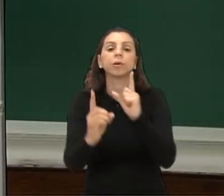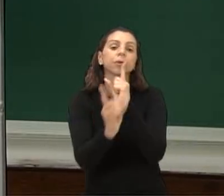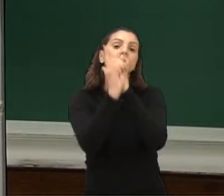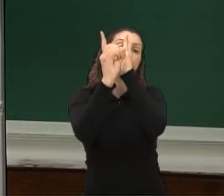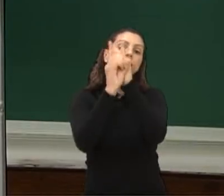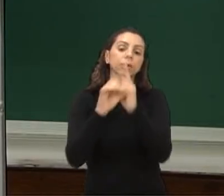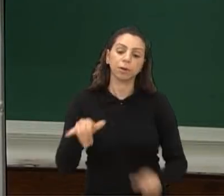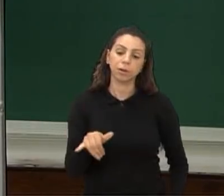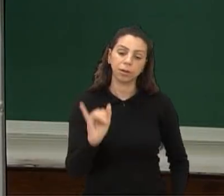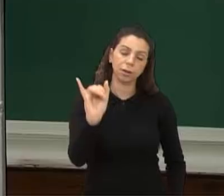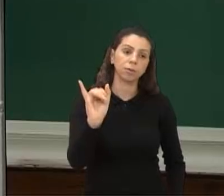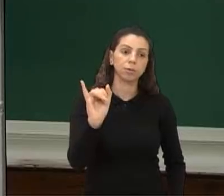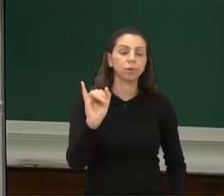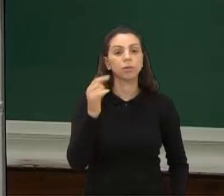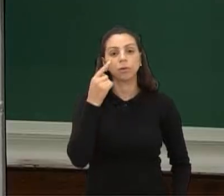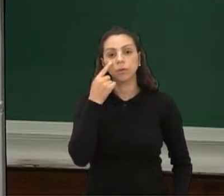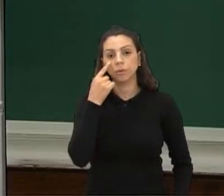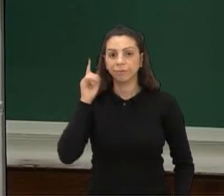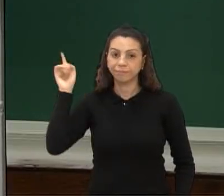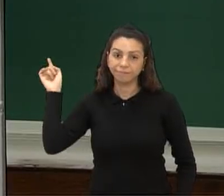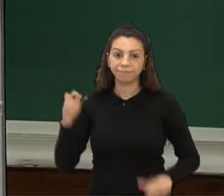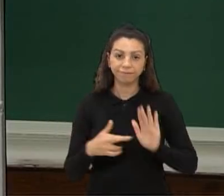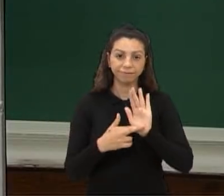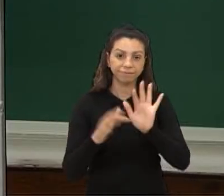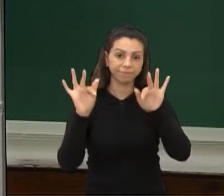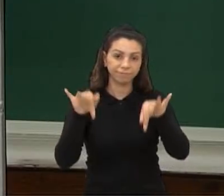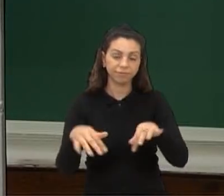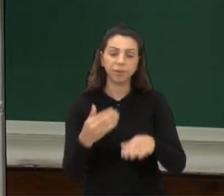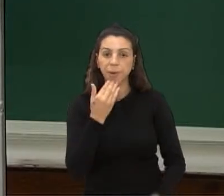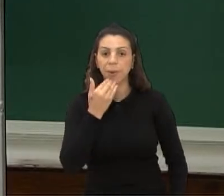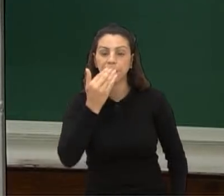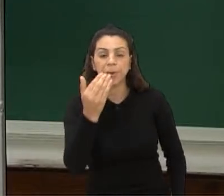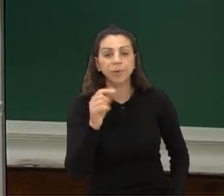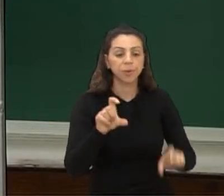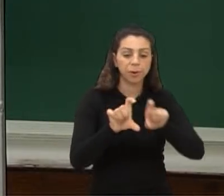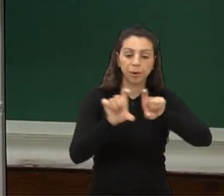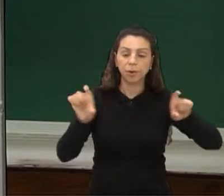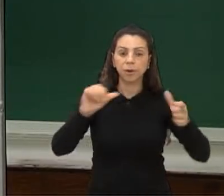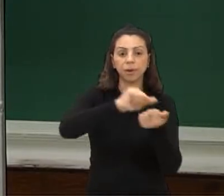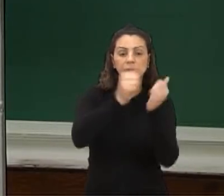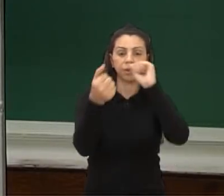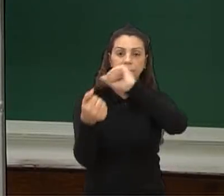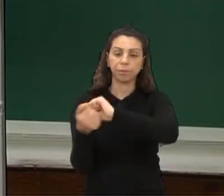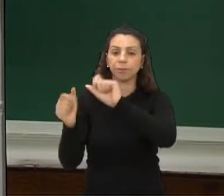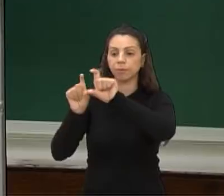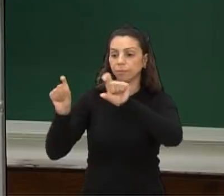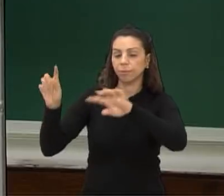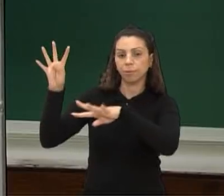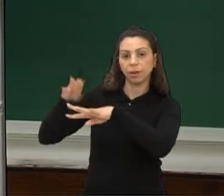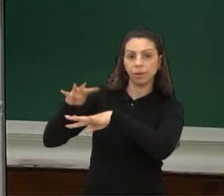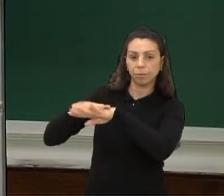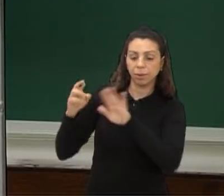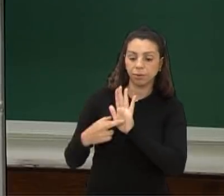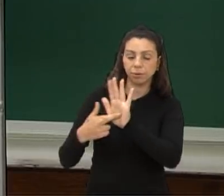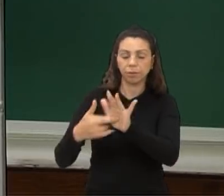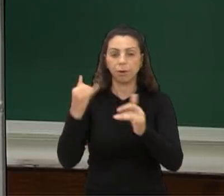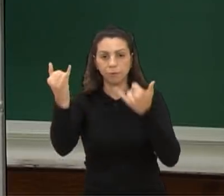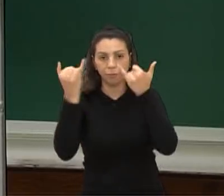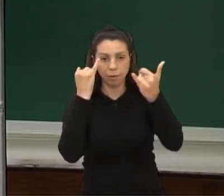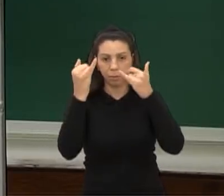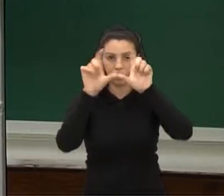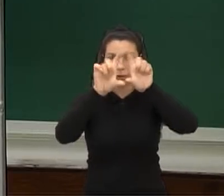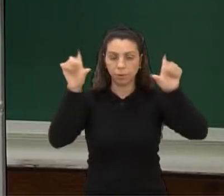4y mais 100 e daria o mesmo, estaria correto da mesma forma, tá? Como ele não